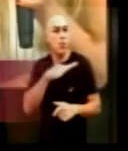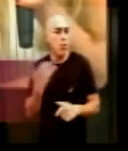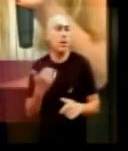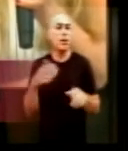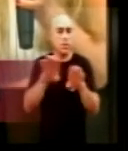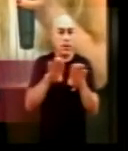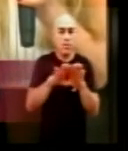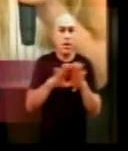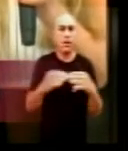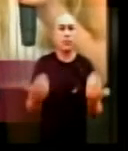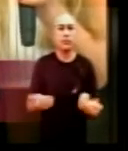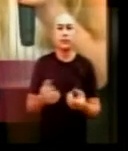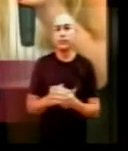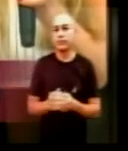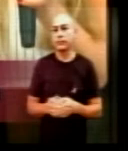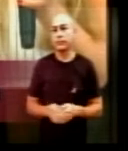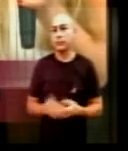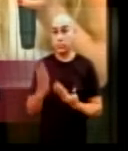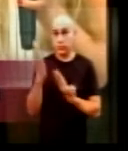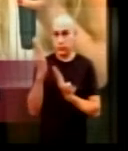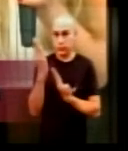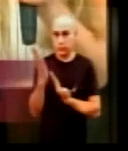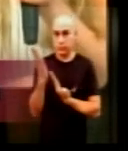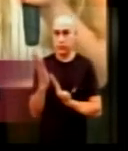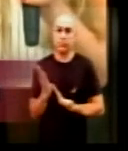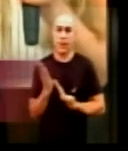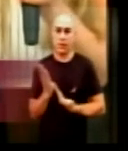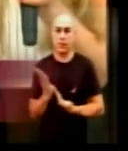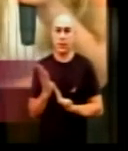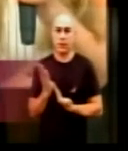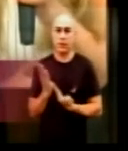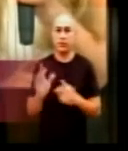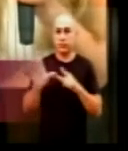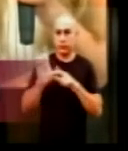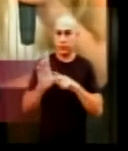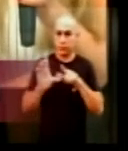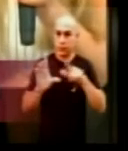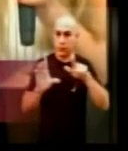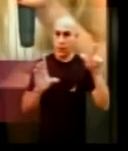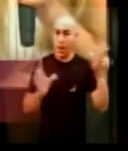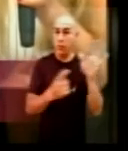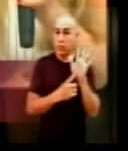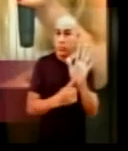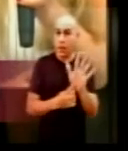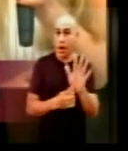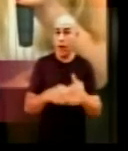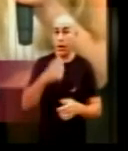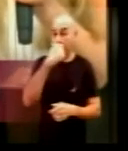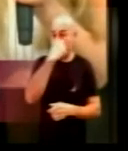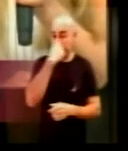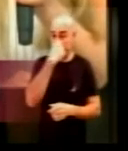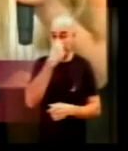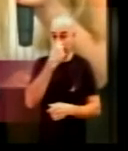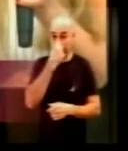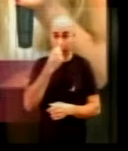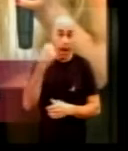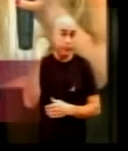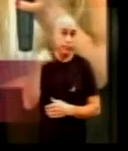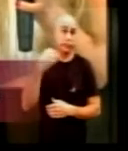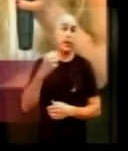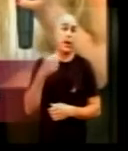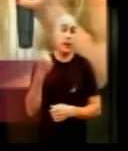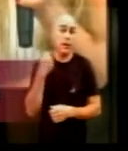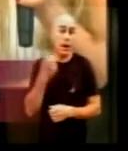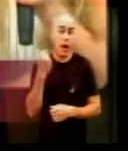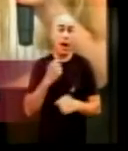óbitos praticamente. Próximo. Então, aqui representando a síndrome respiratória aguda grave confirmada